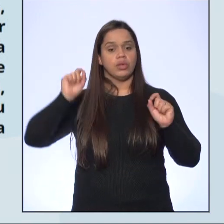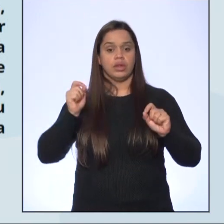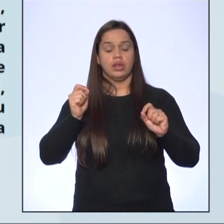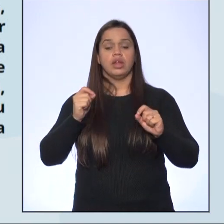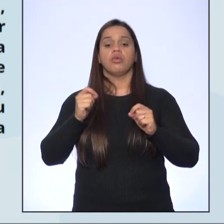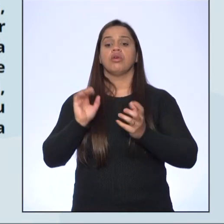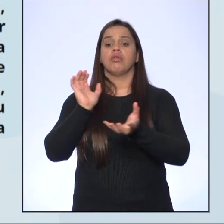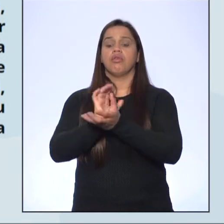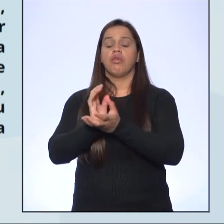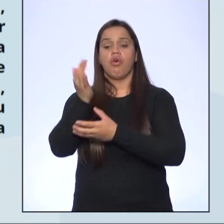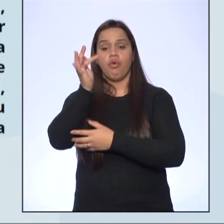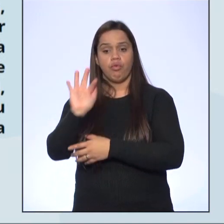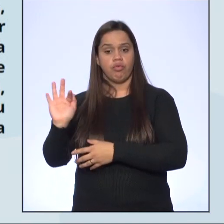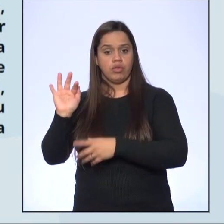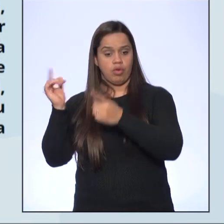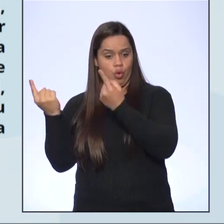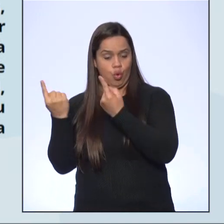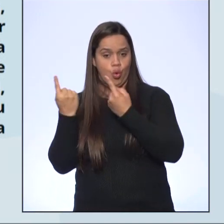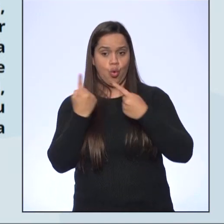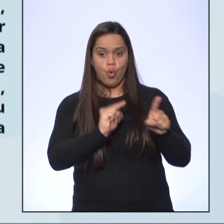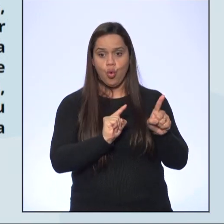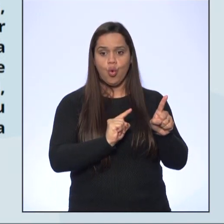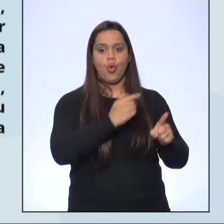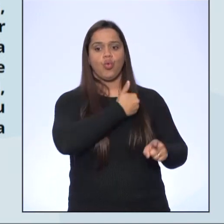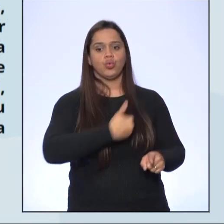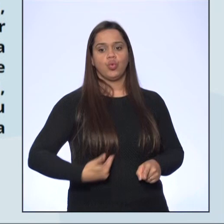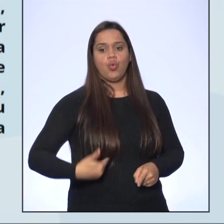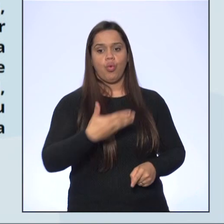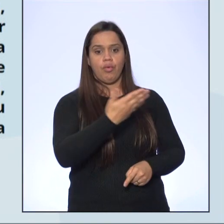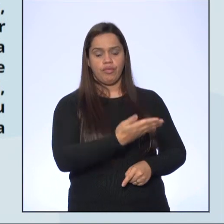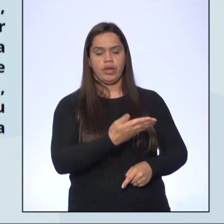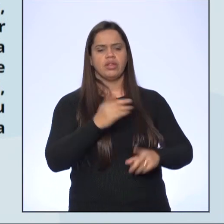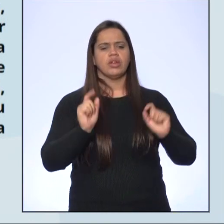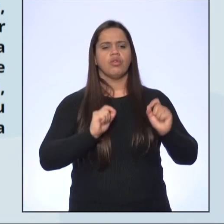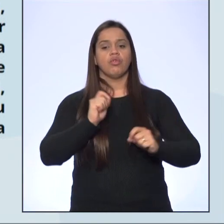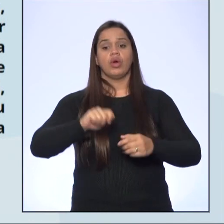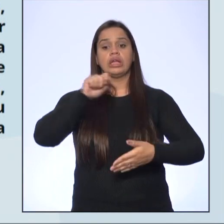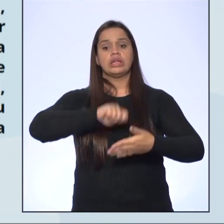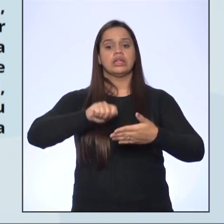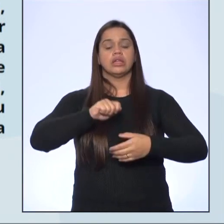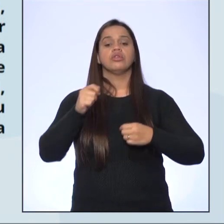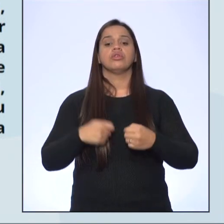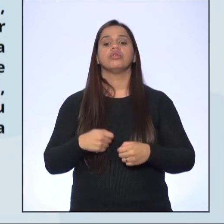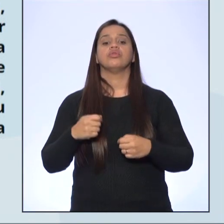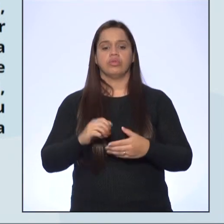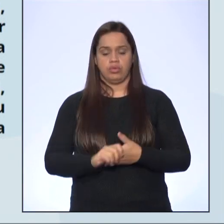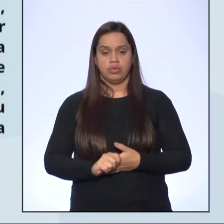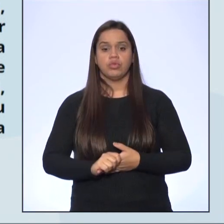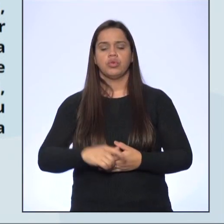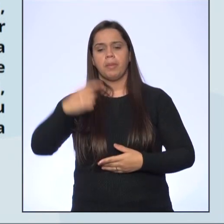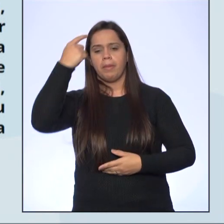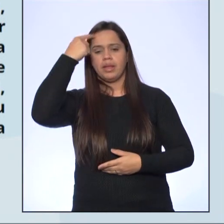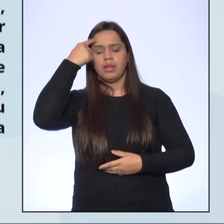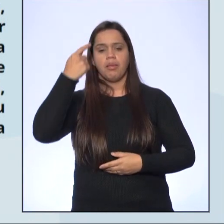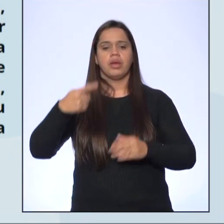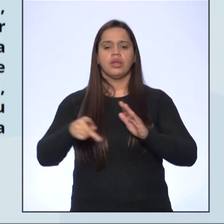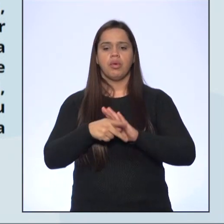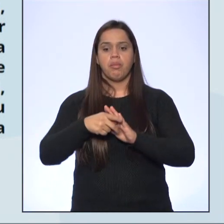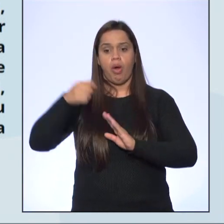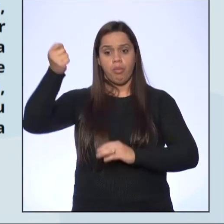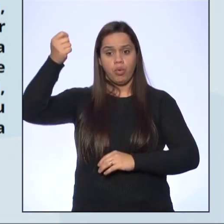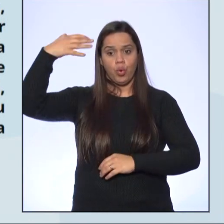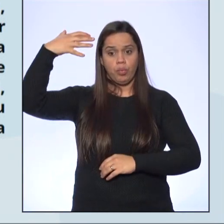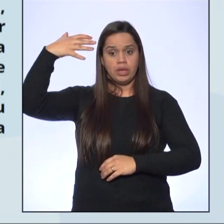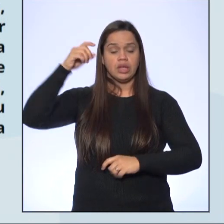contra essa lógica de governo, né? E eles foram escritos por dois pensadores iluministas que vão inspirar também